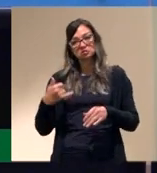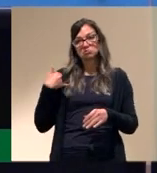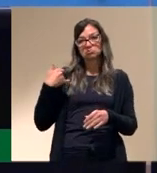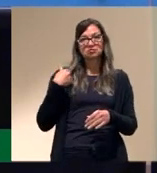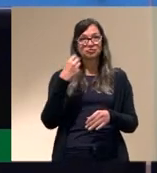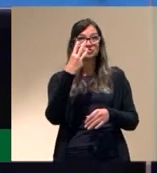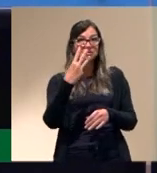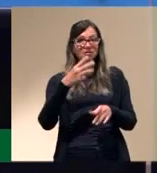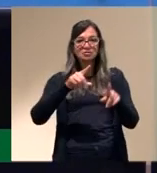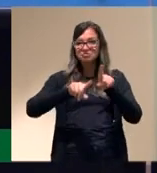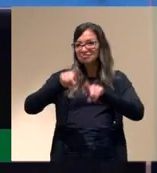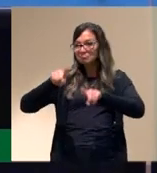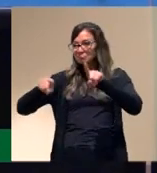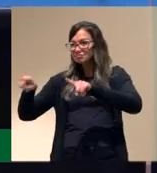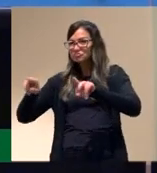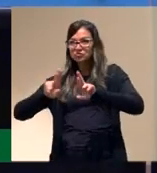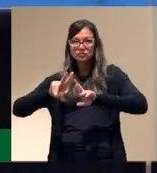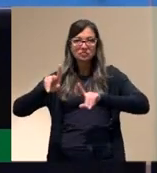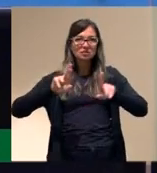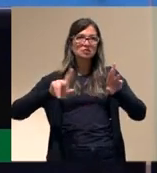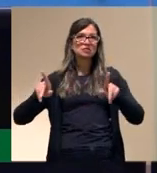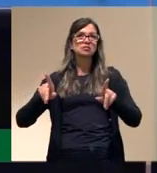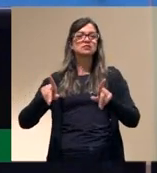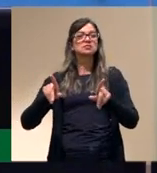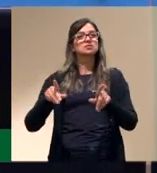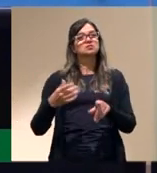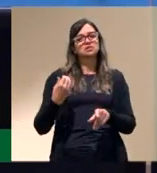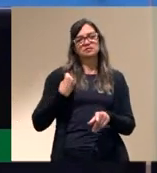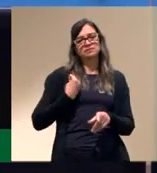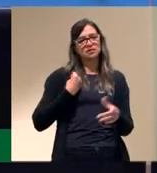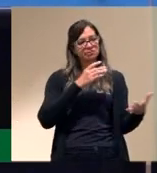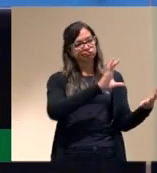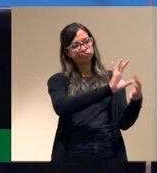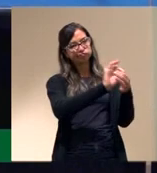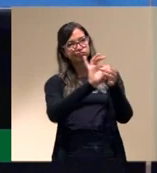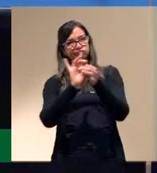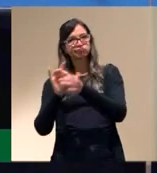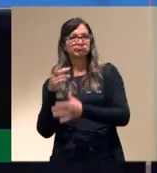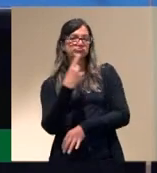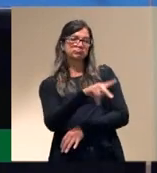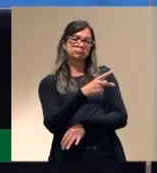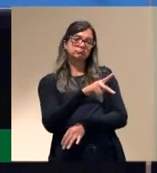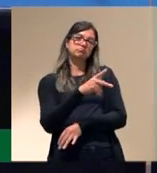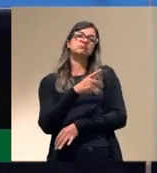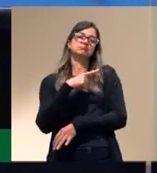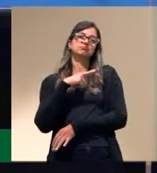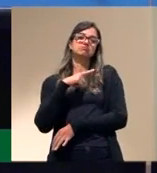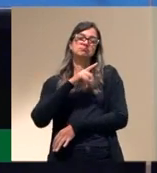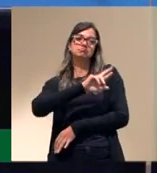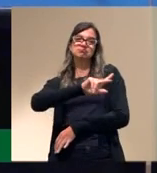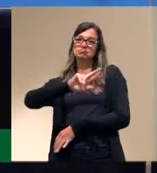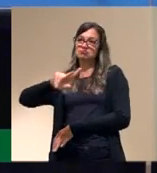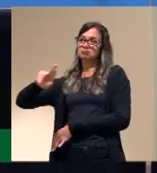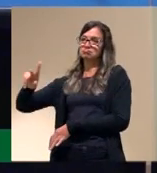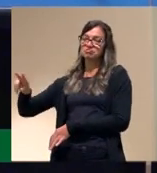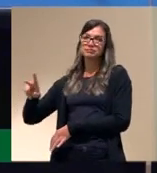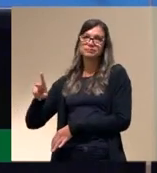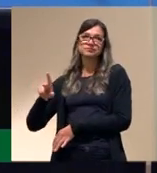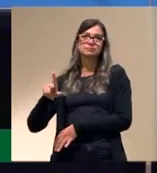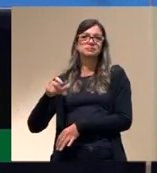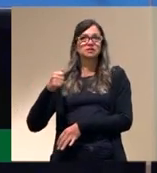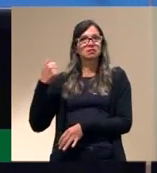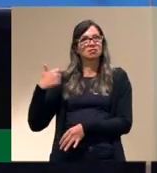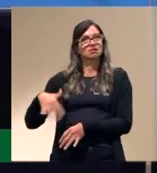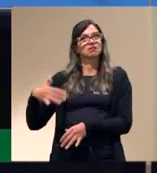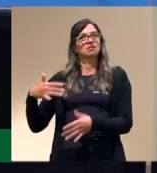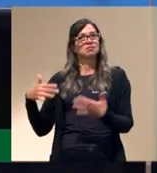A diversidade dos contextos de vida das crianças, né? E eu acho que, para mim, isso é muito caro,